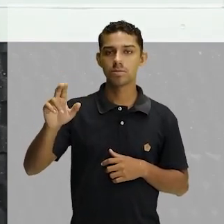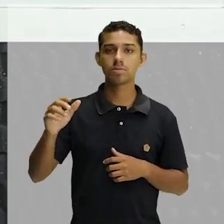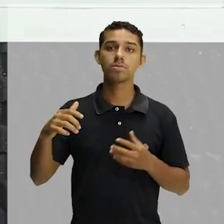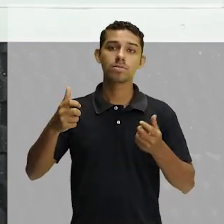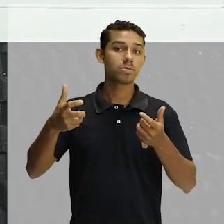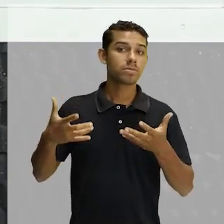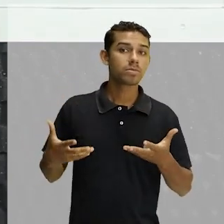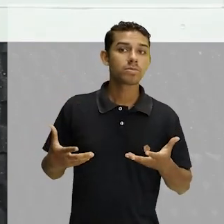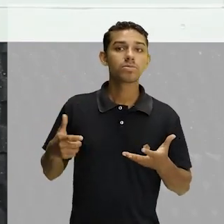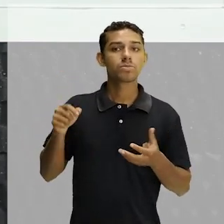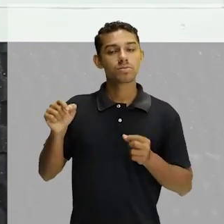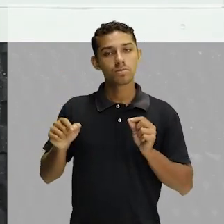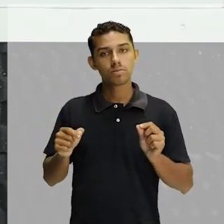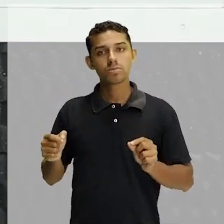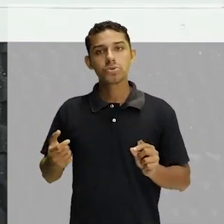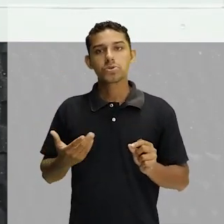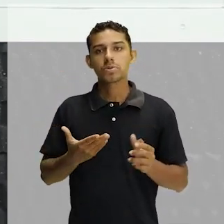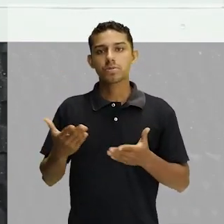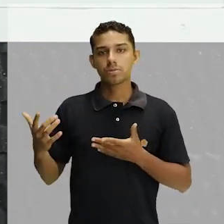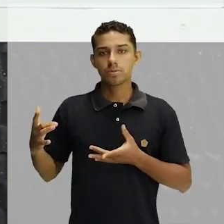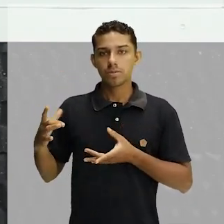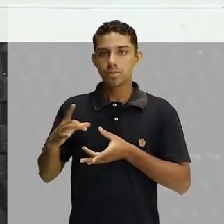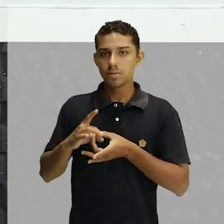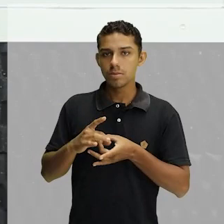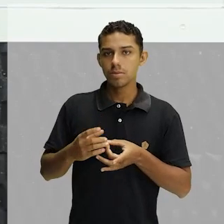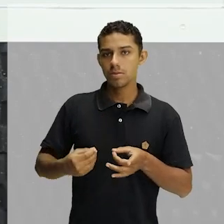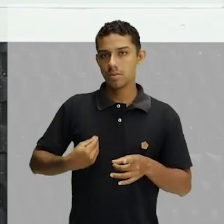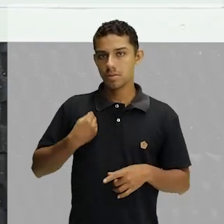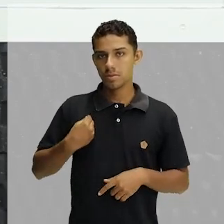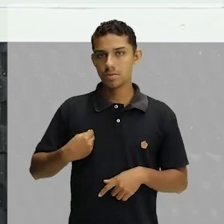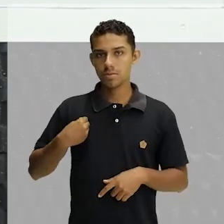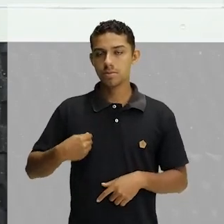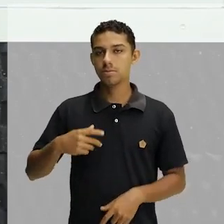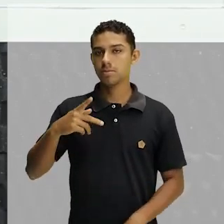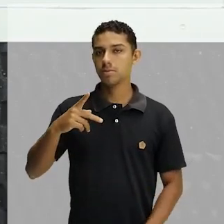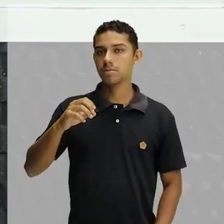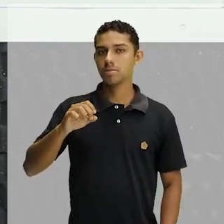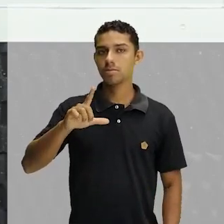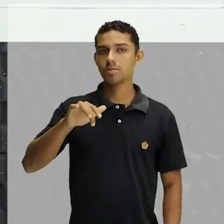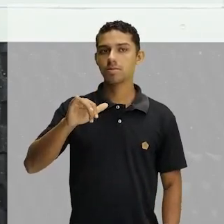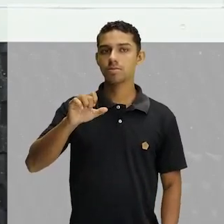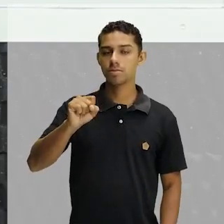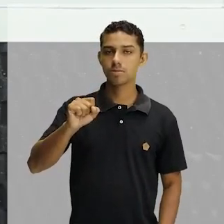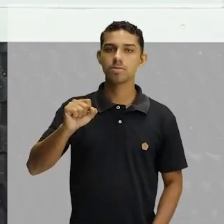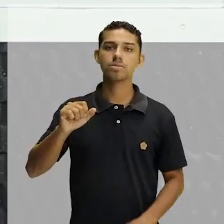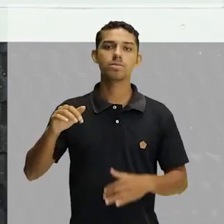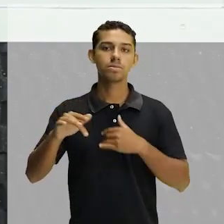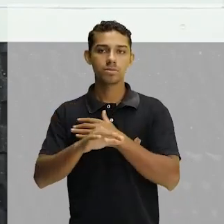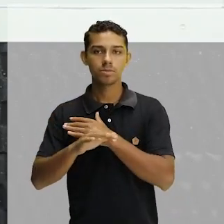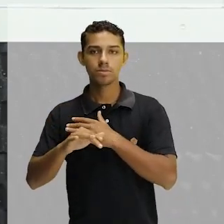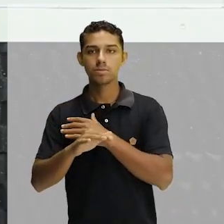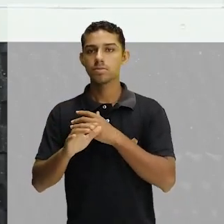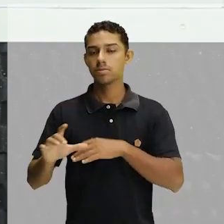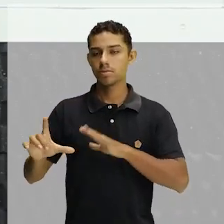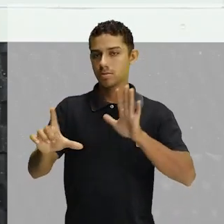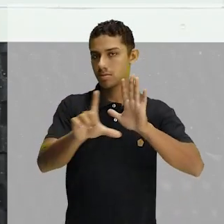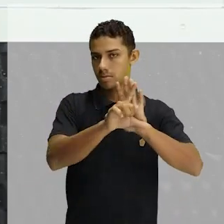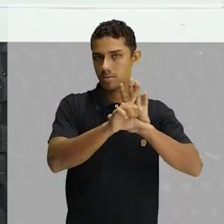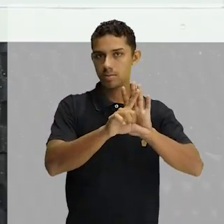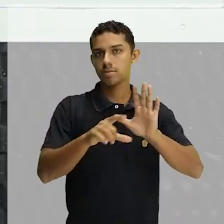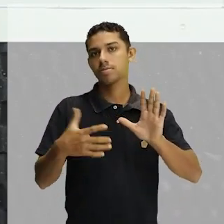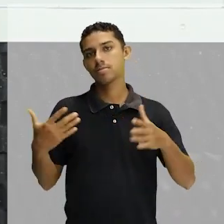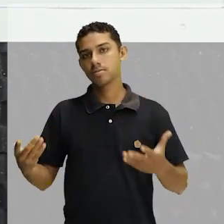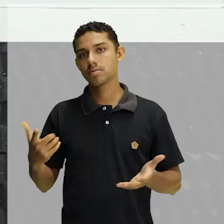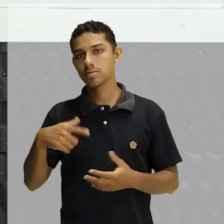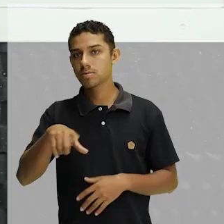aqui, essas garantias que estão associadas à vida na polis, elas serão instituídas por esta lei. Obviamente,